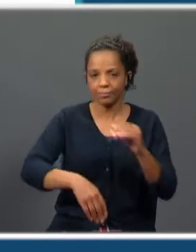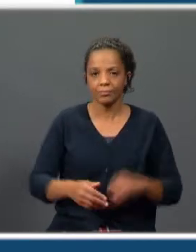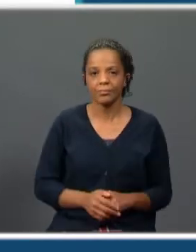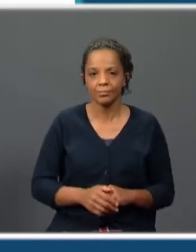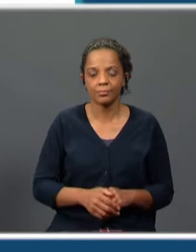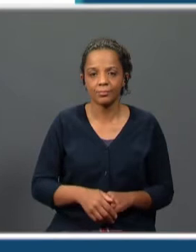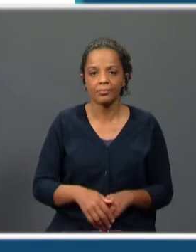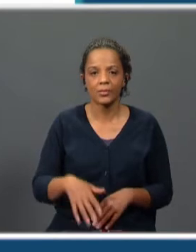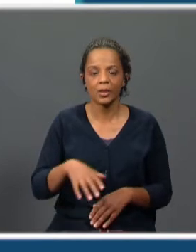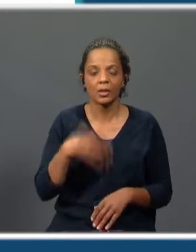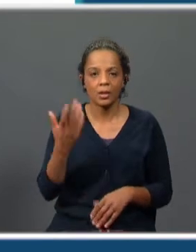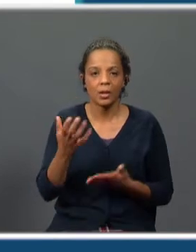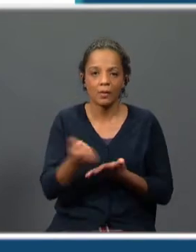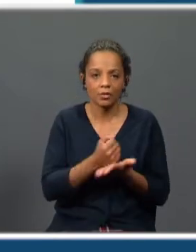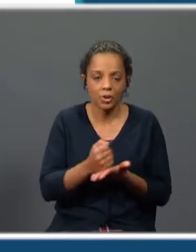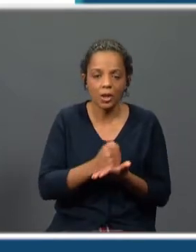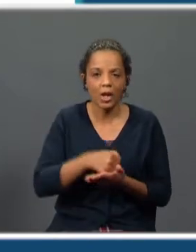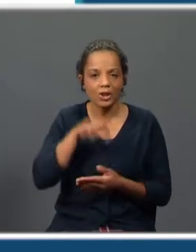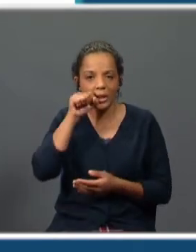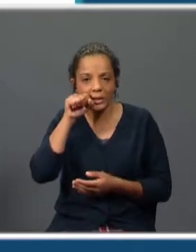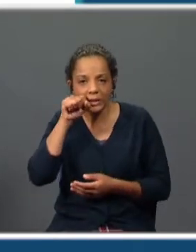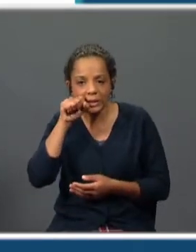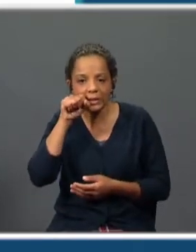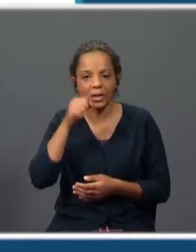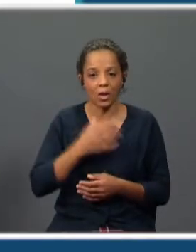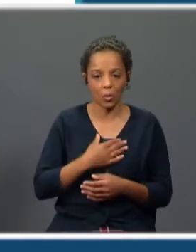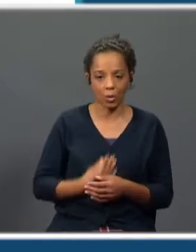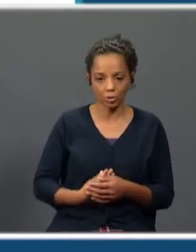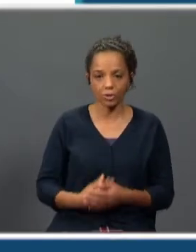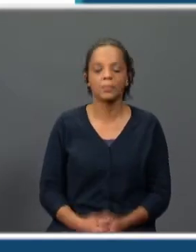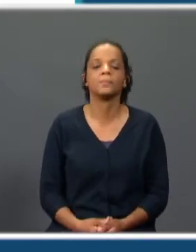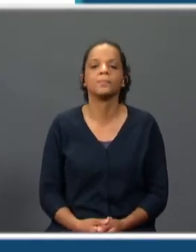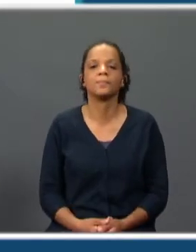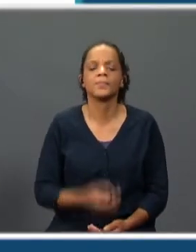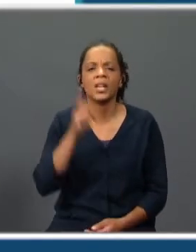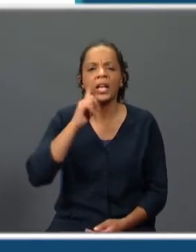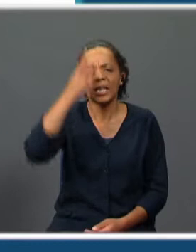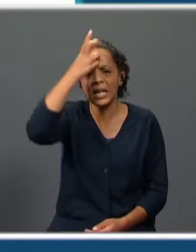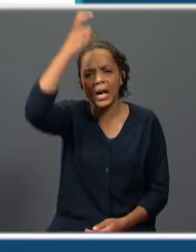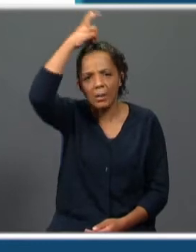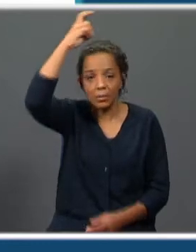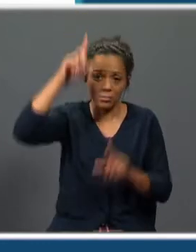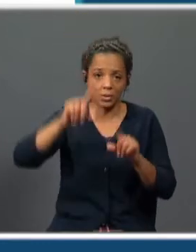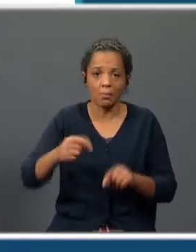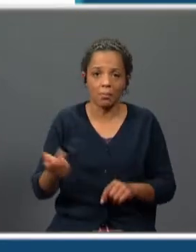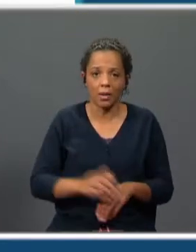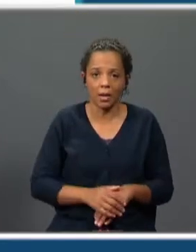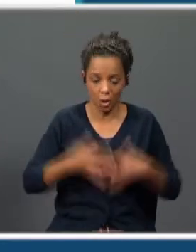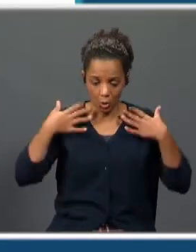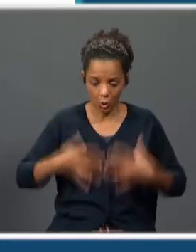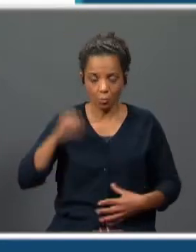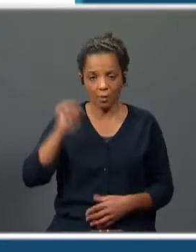gosta de vegetais e de cenouras. Então, e a cabra? A cabra também tem o corpo coberto